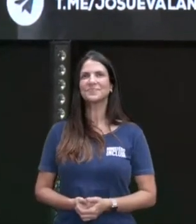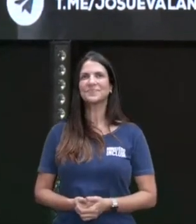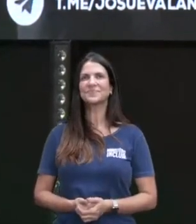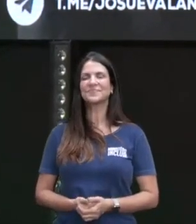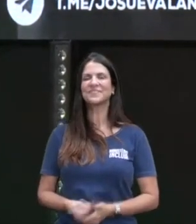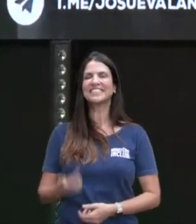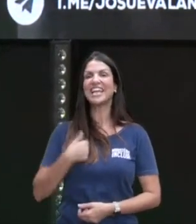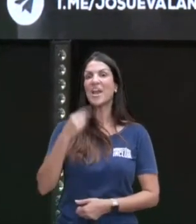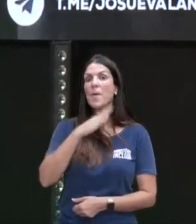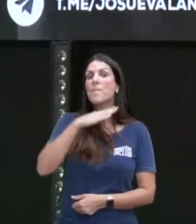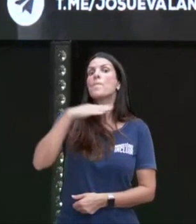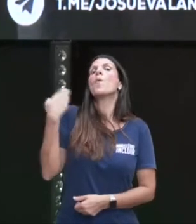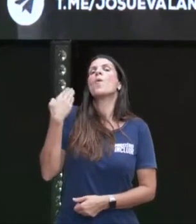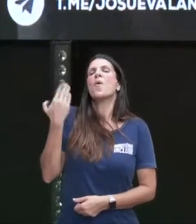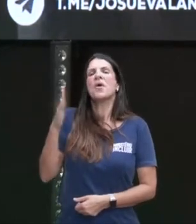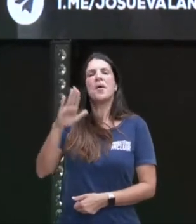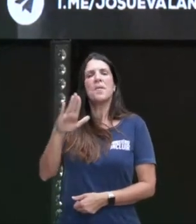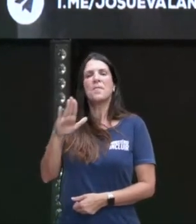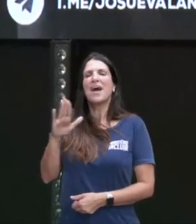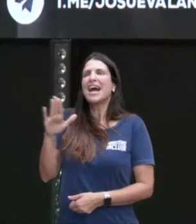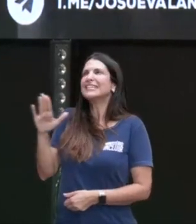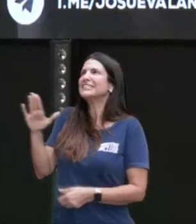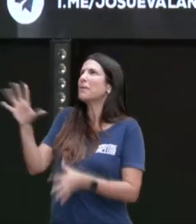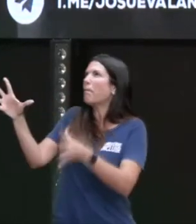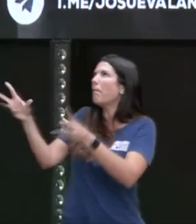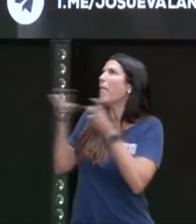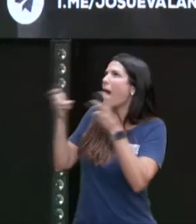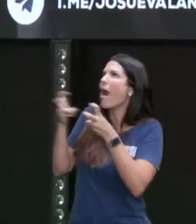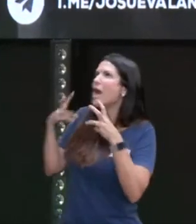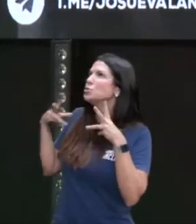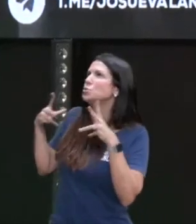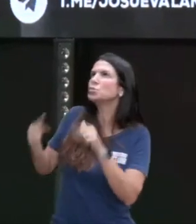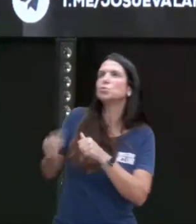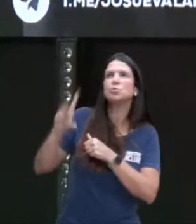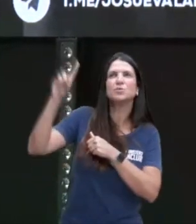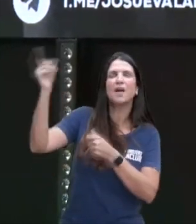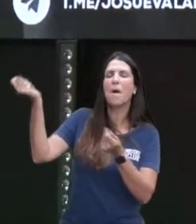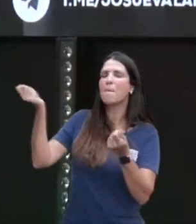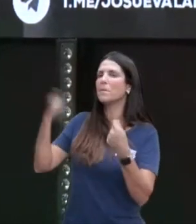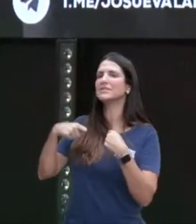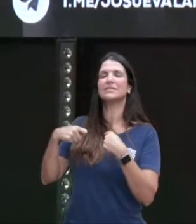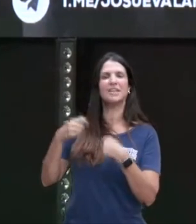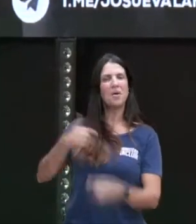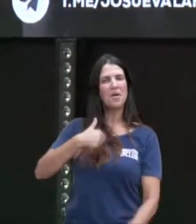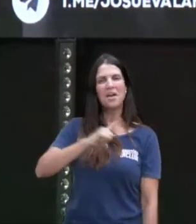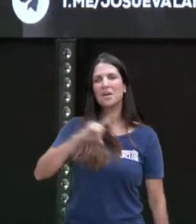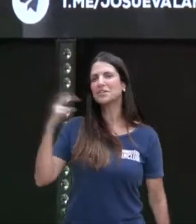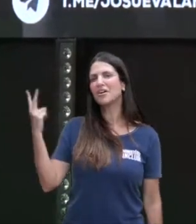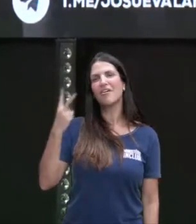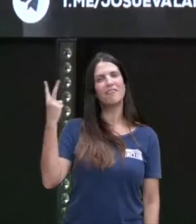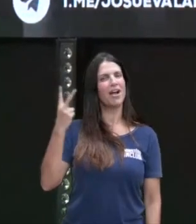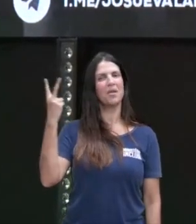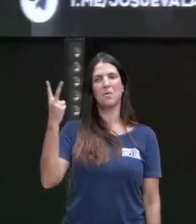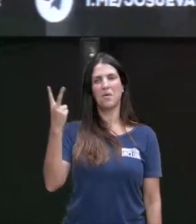e eu morro mas não jogo fora que Deus me deu e eu tenho valor Jacó tem preço